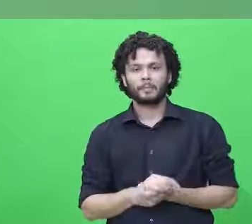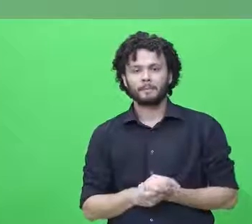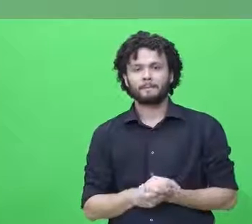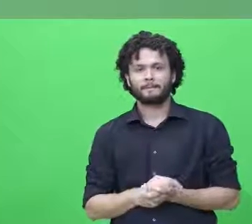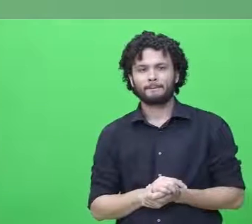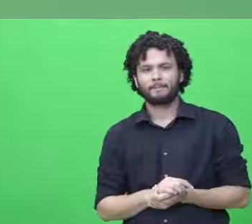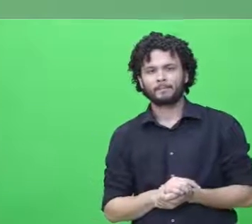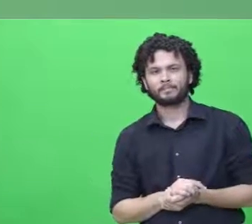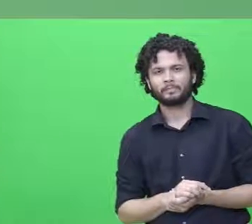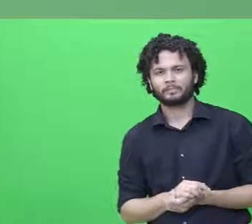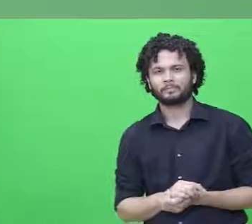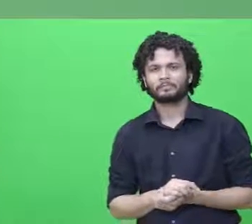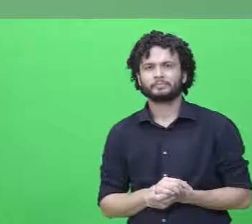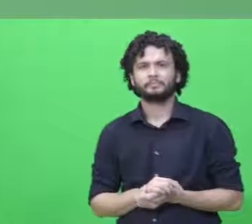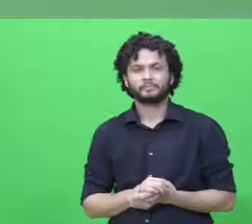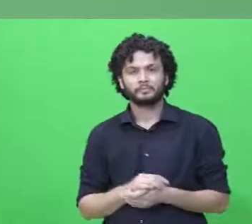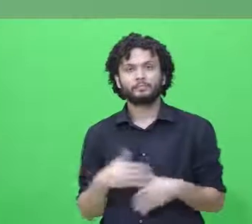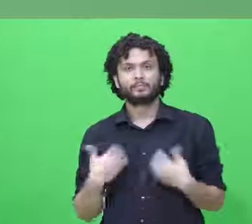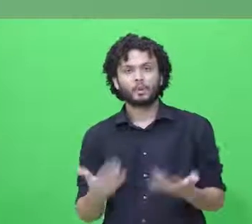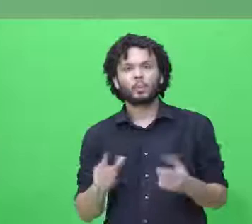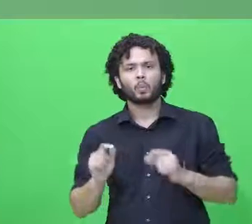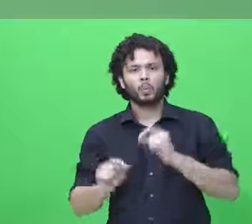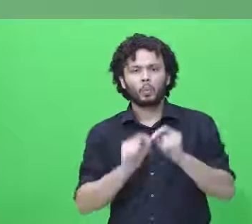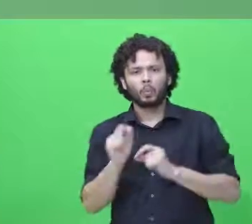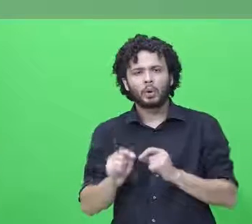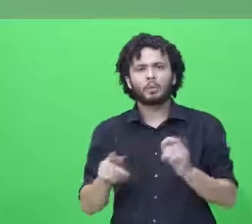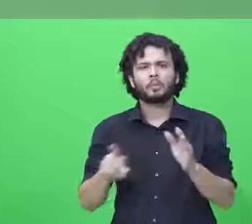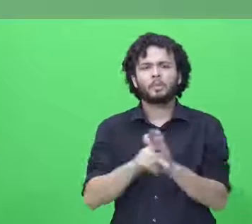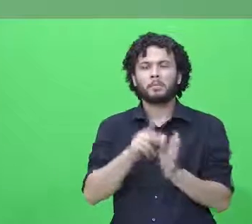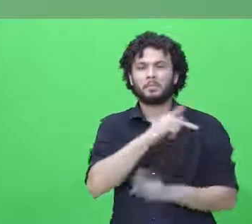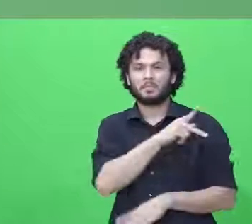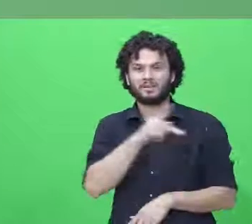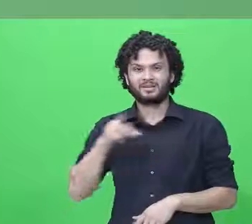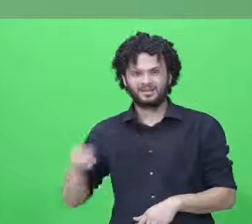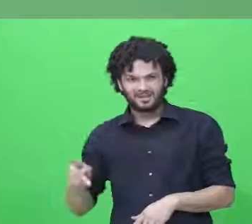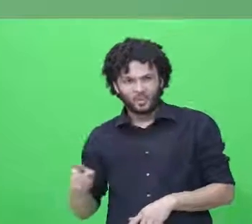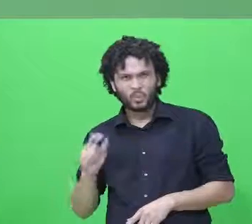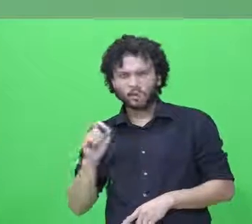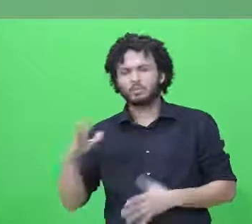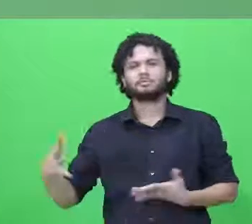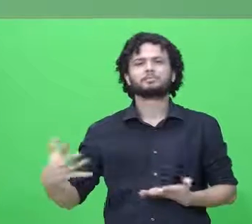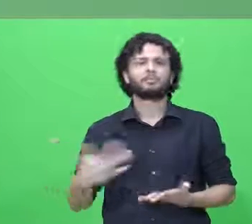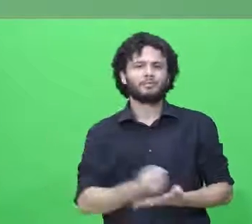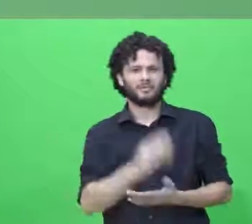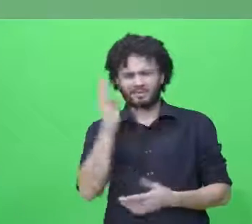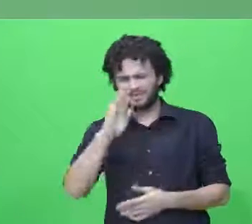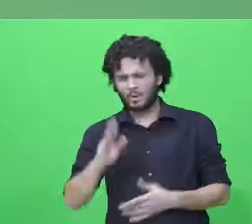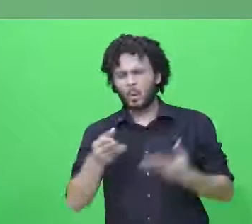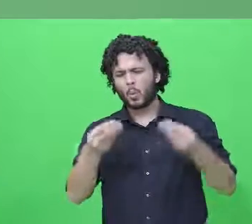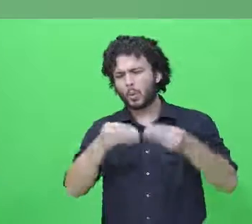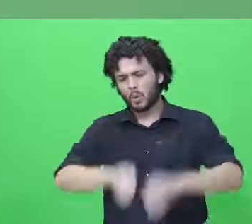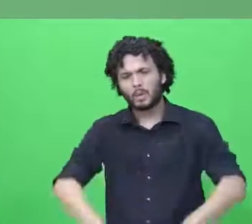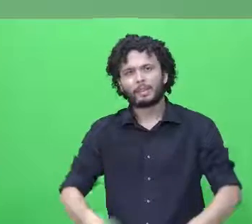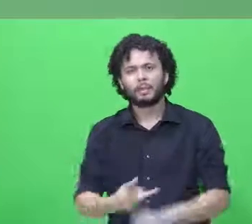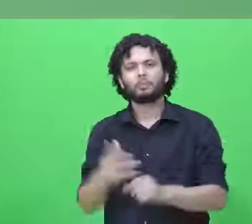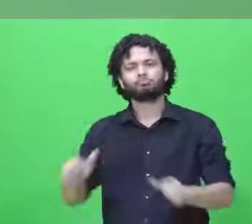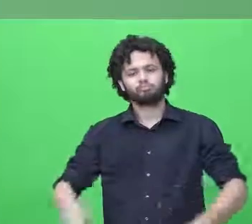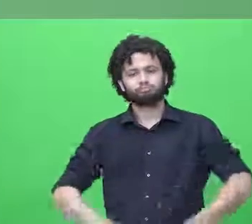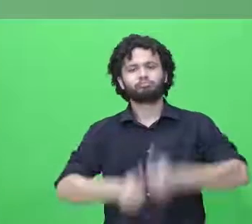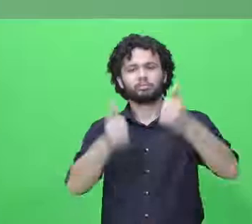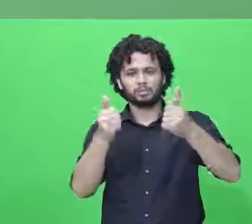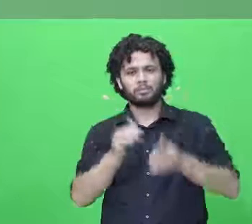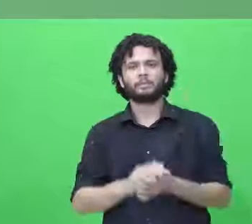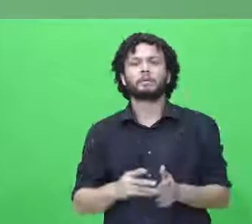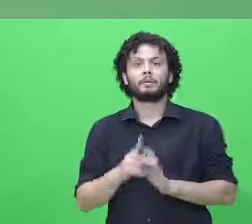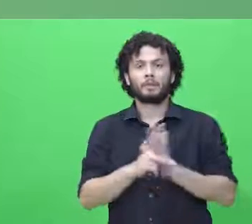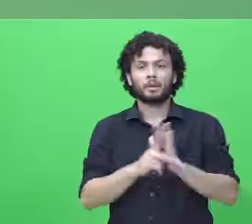as repartições públicas, é, então, essa figura do presidente, inclusive, como salvador do Brasil, né? Tá lá, então, o Plano Collor, que foi o